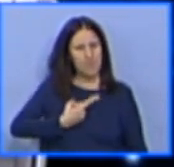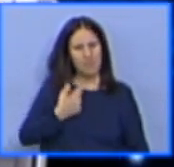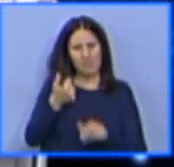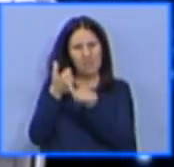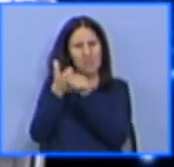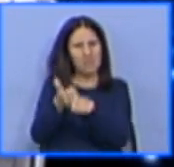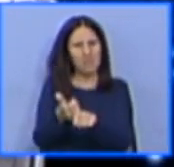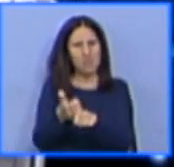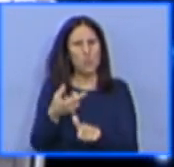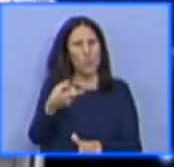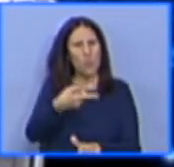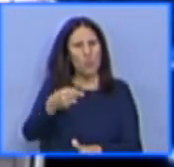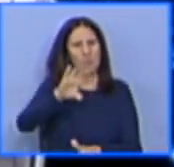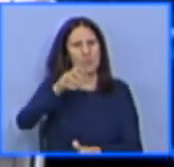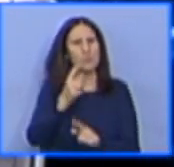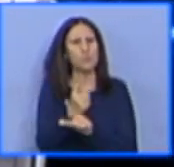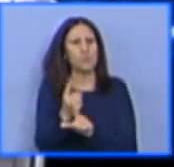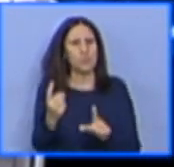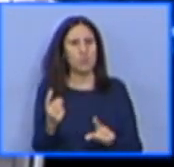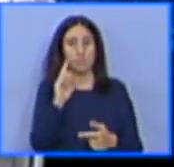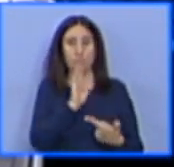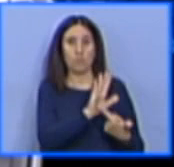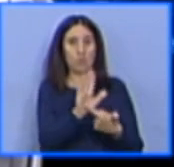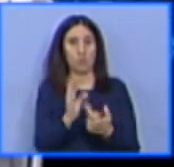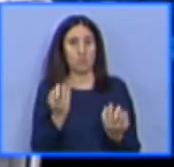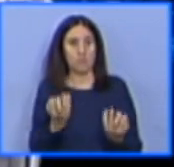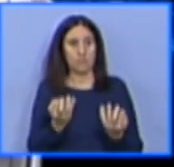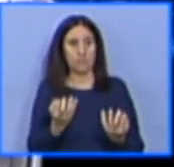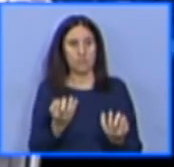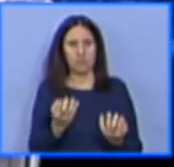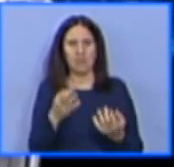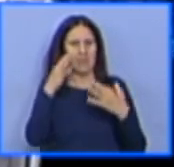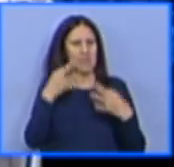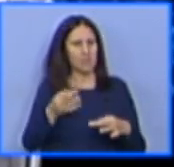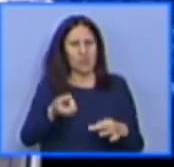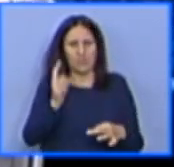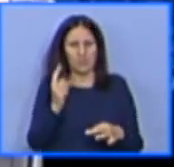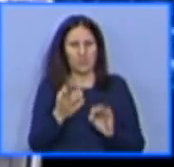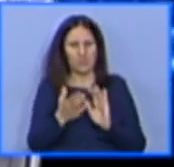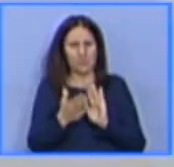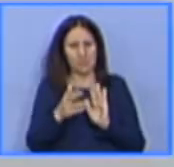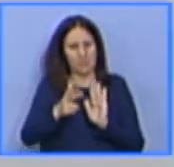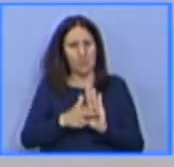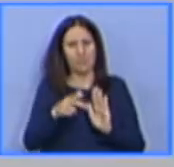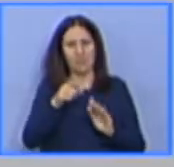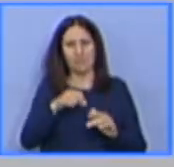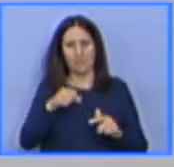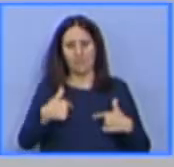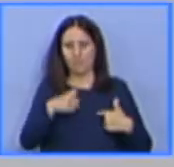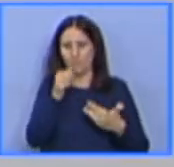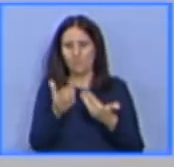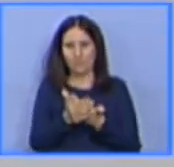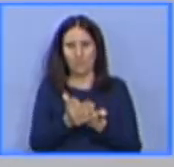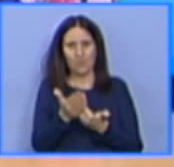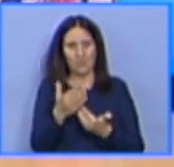atrás de ser o 9º país? No fundo, vem mostrar que é antinatural aprovar a eutanásia. Muito obrigado pela vossa presença aqui